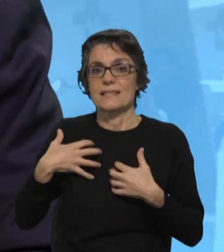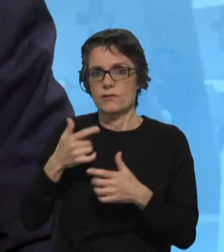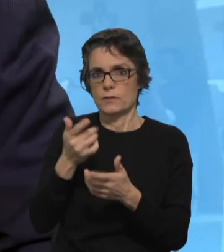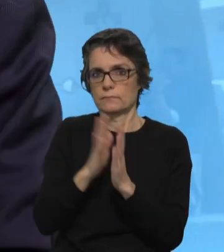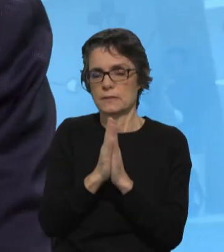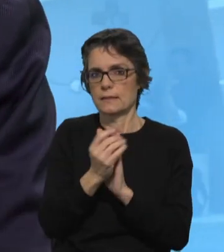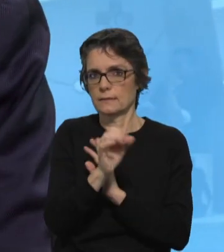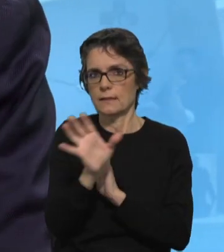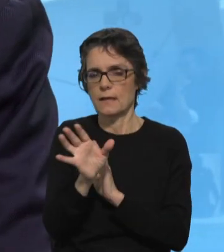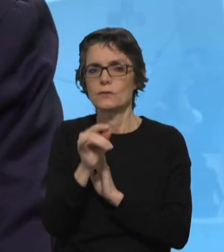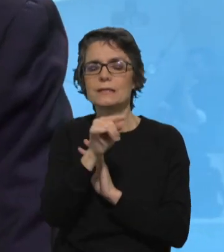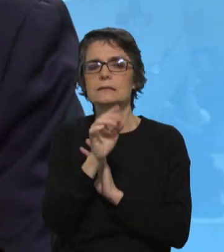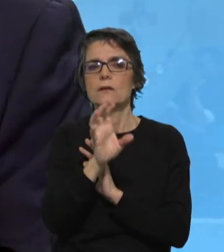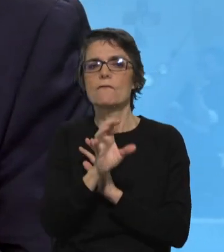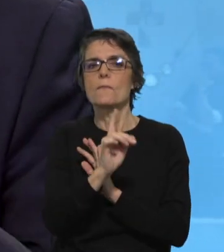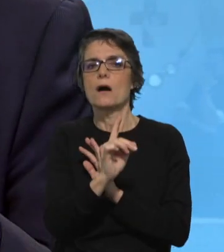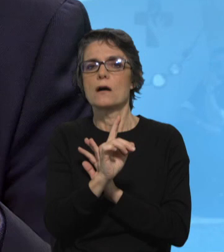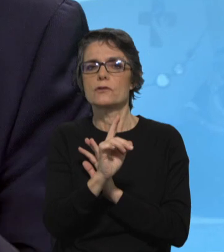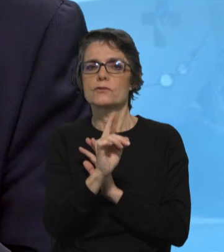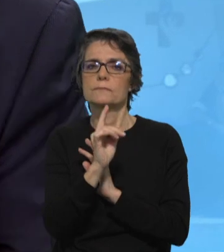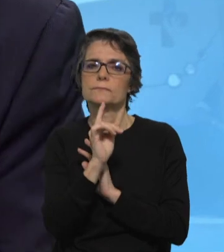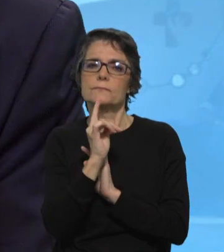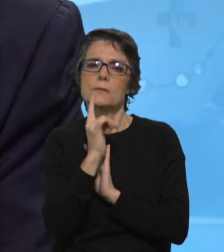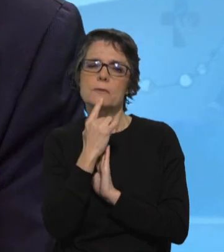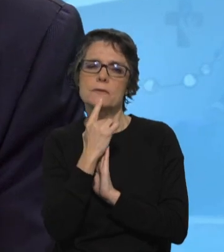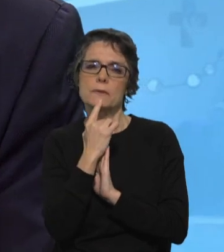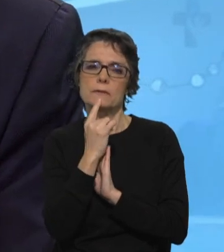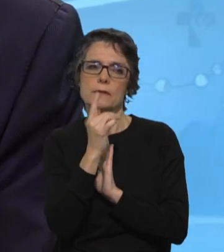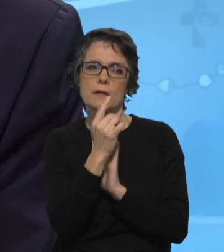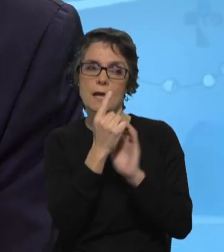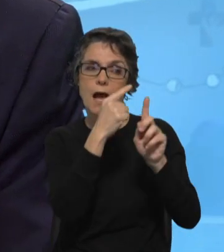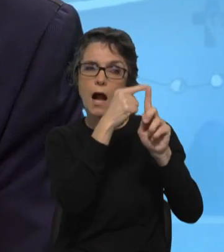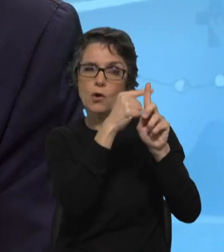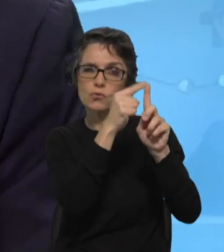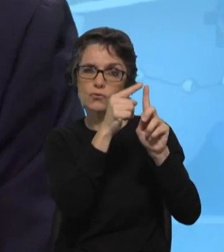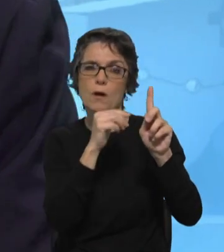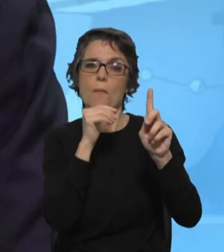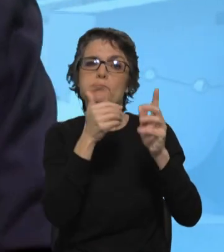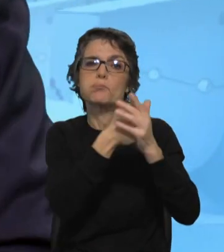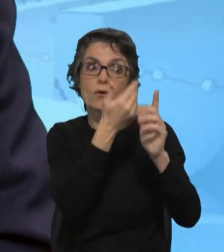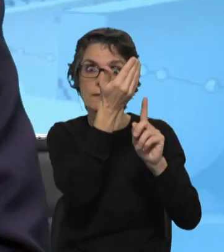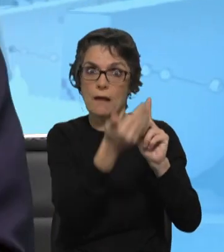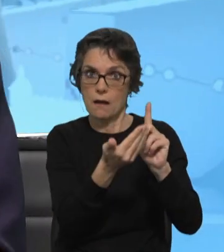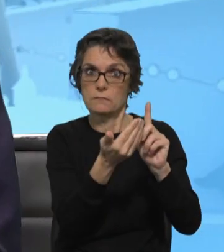leitura de transformação daquilo que é um instrumento de morte, a cruz, de alguma maneira,